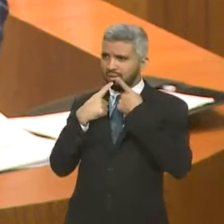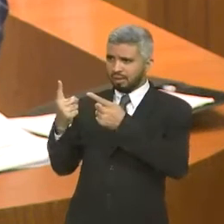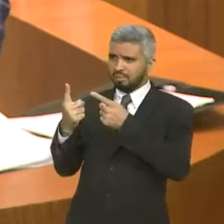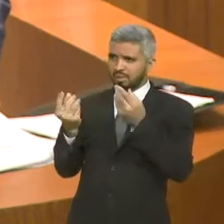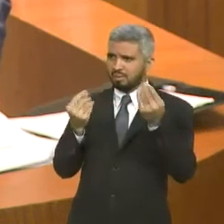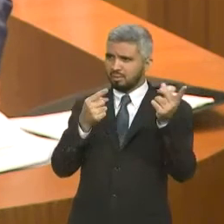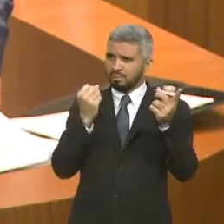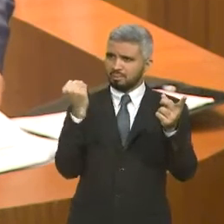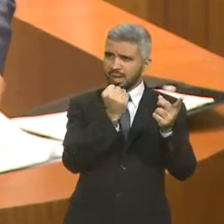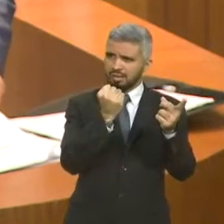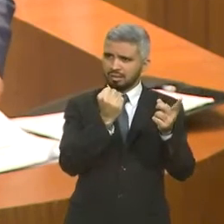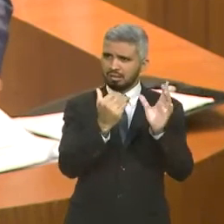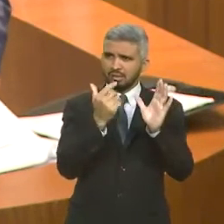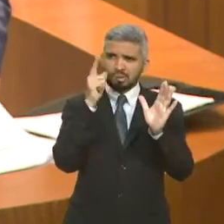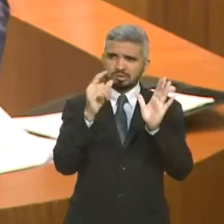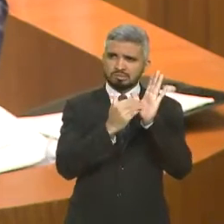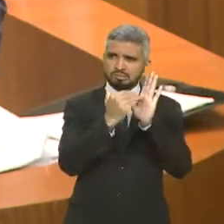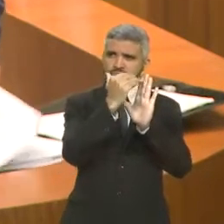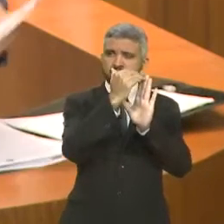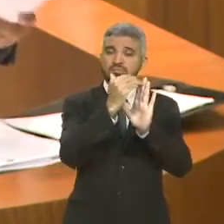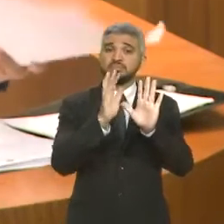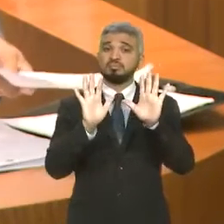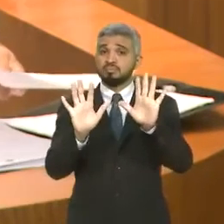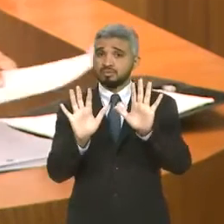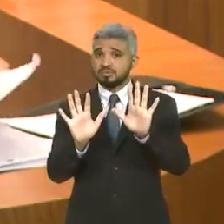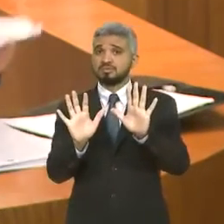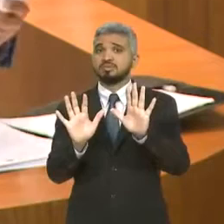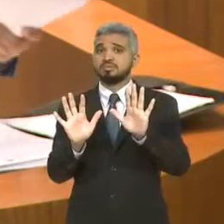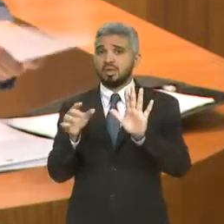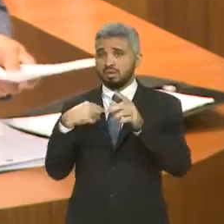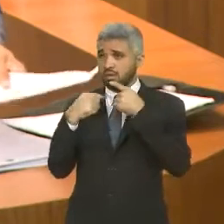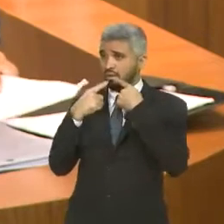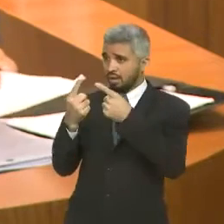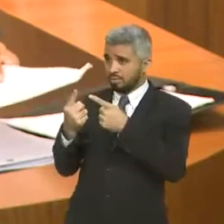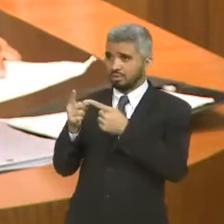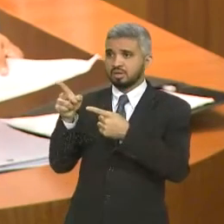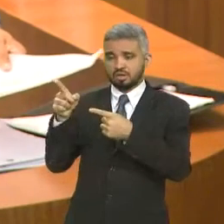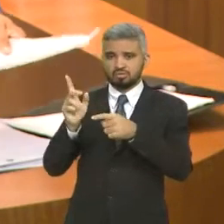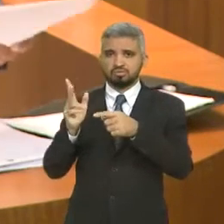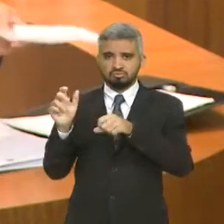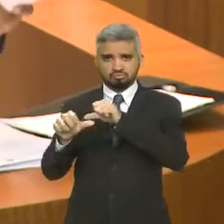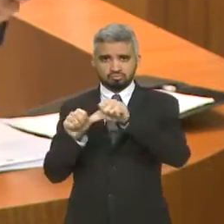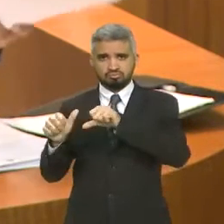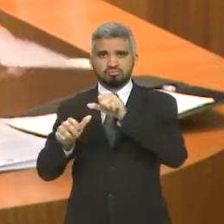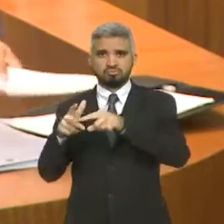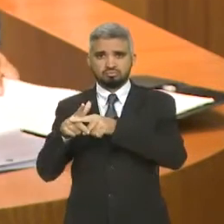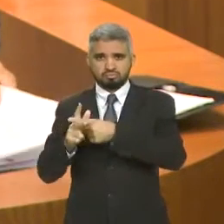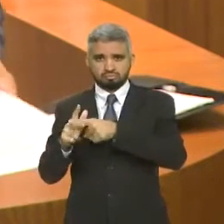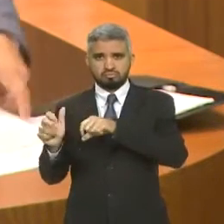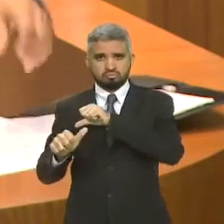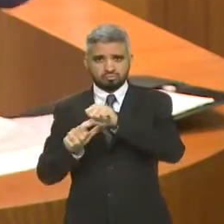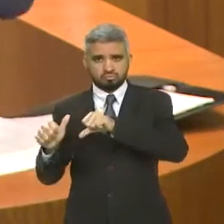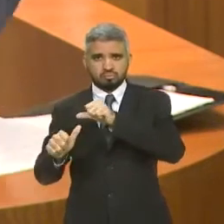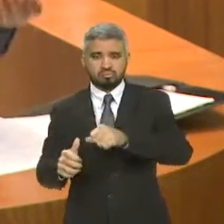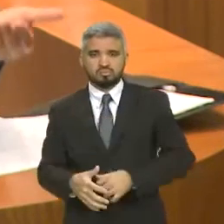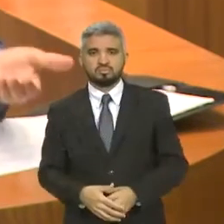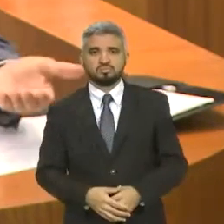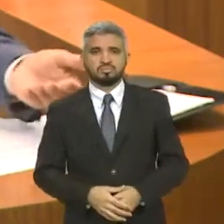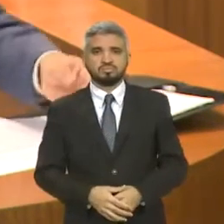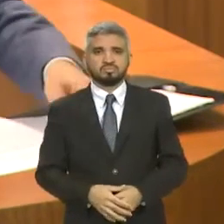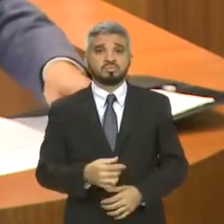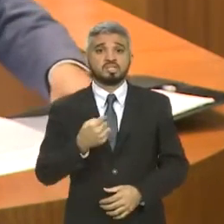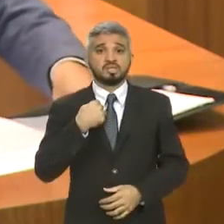Assembleia Legislativa, por meio de requerimento, por meio de indicação, para que a Polícia Militar